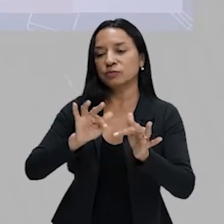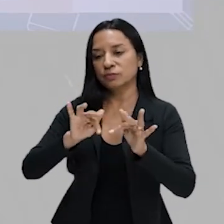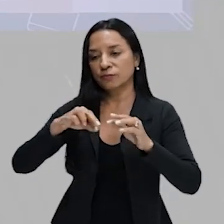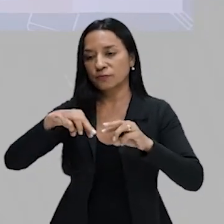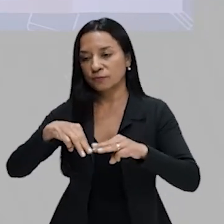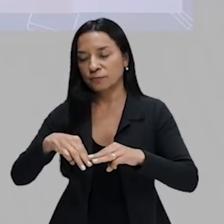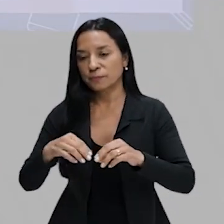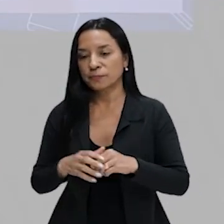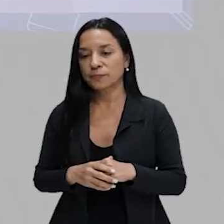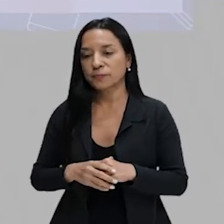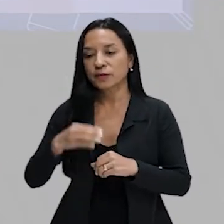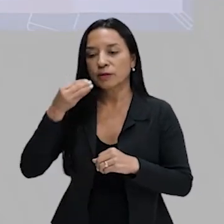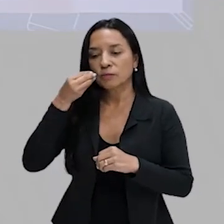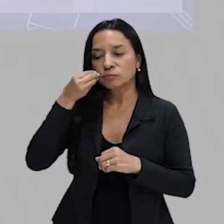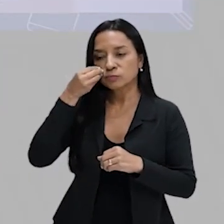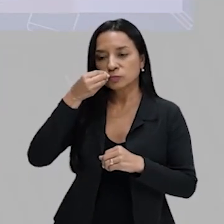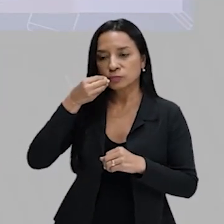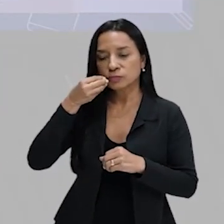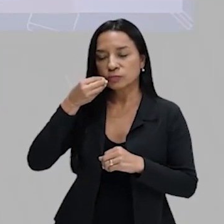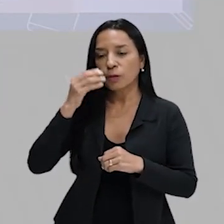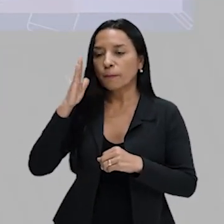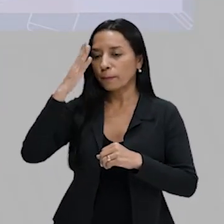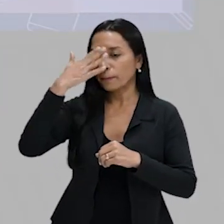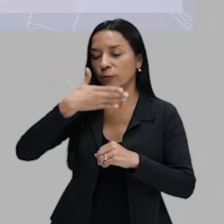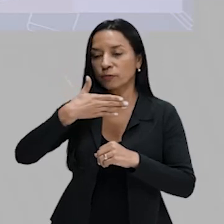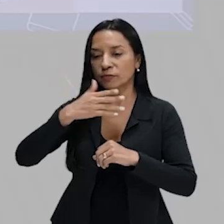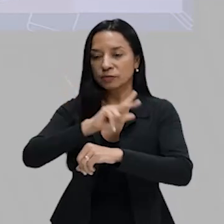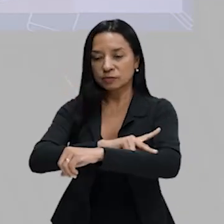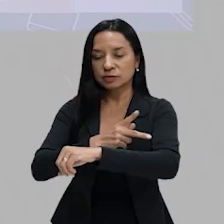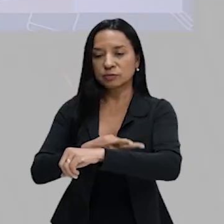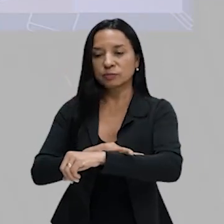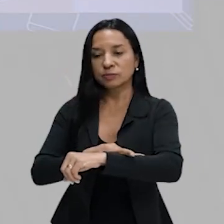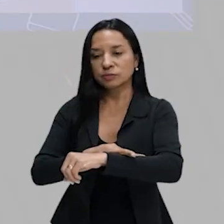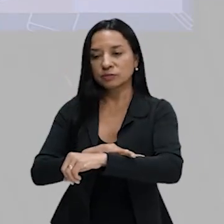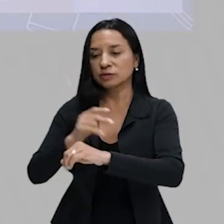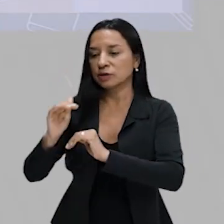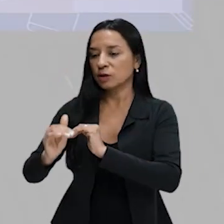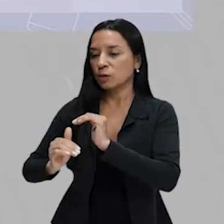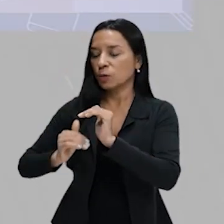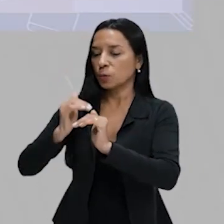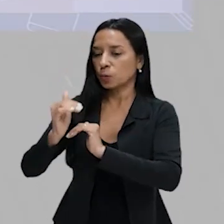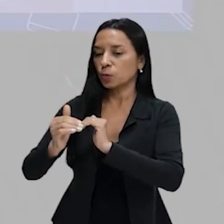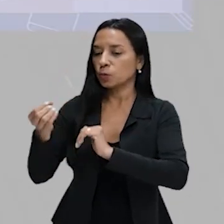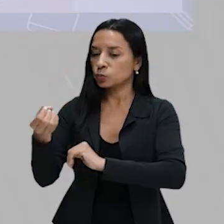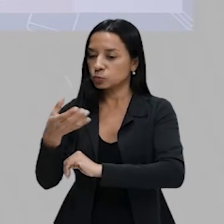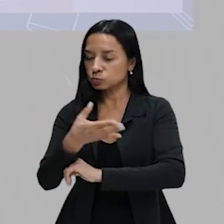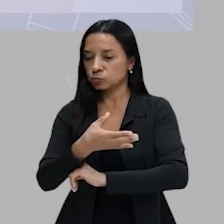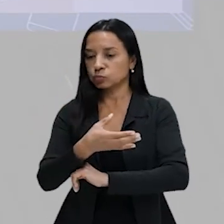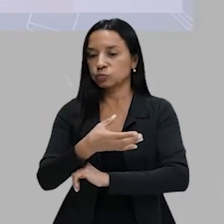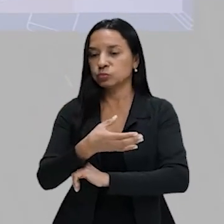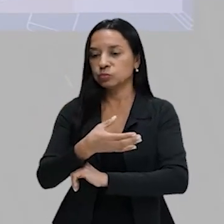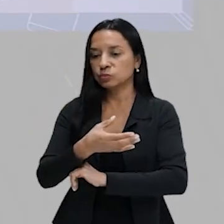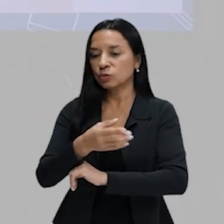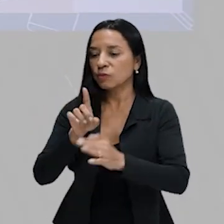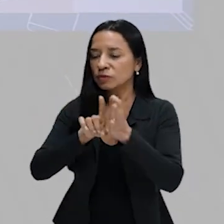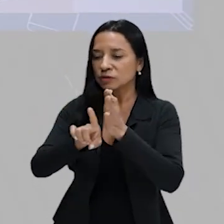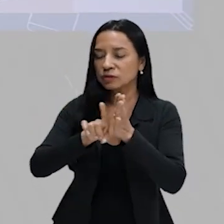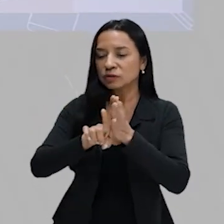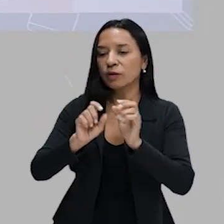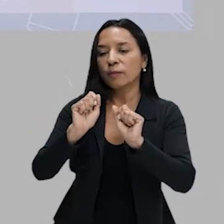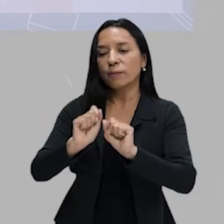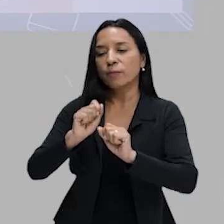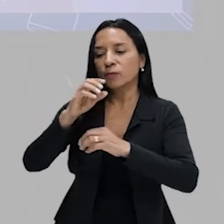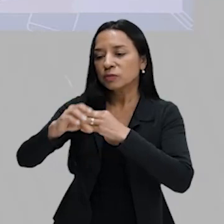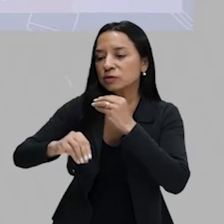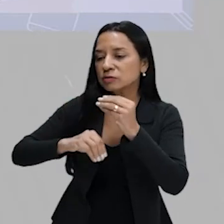Então, a experiência, para comprovar a hipótese, procede-se às novas investigações que podem envolver